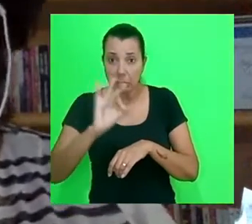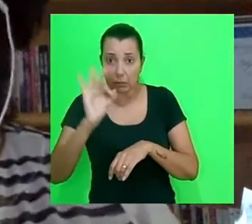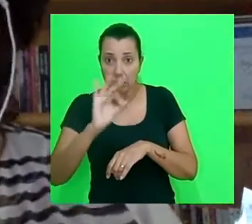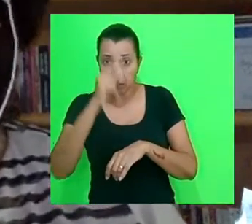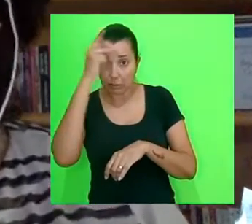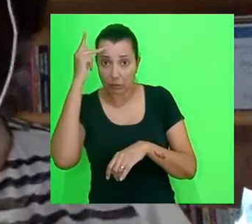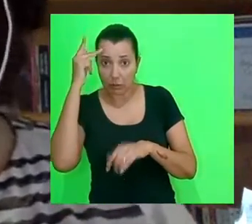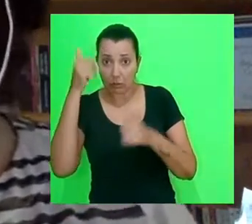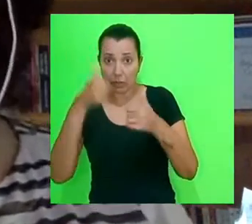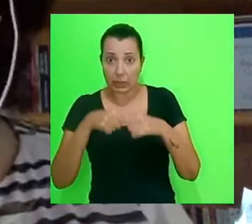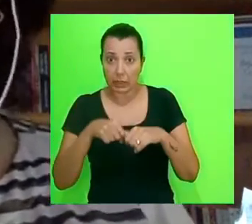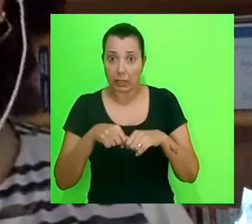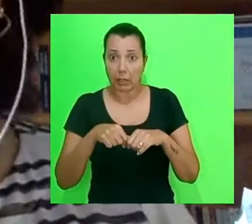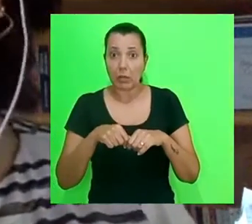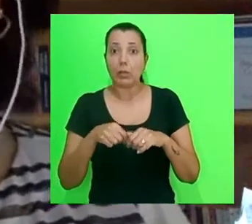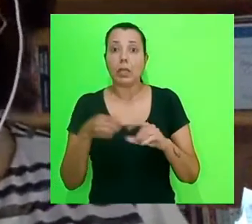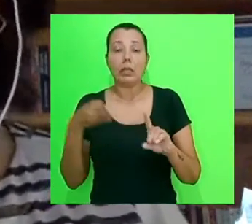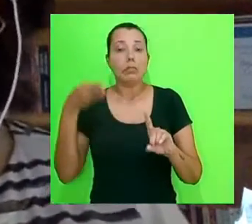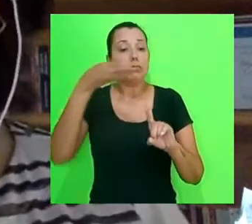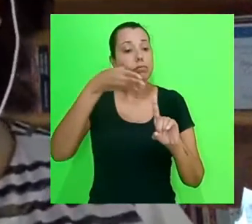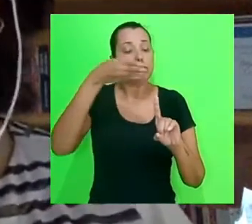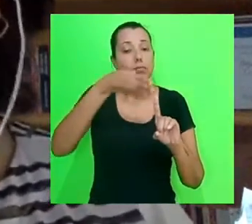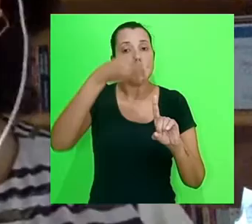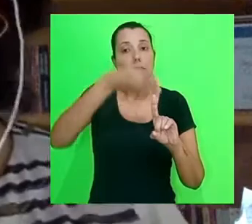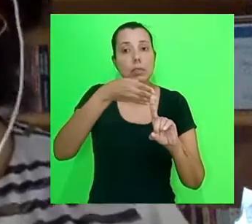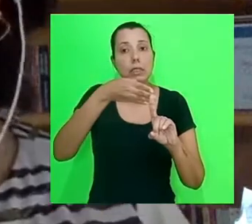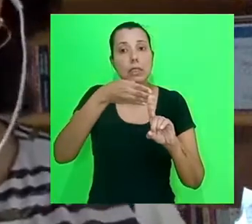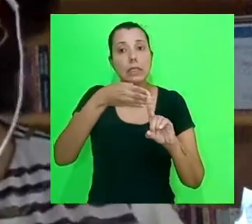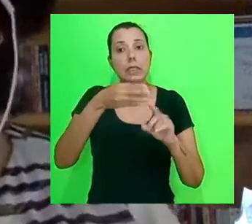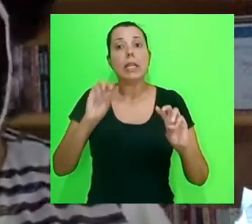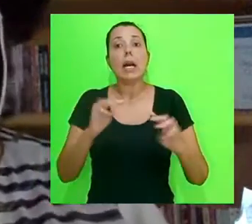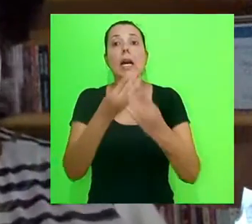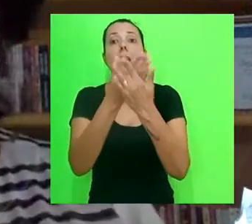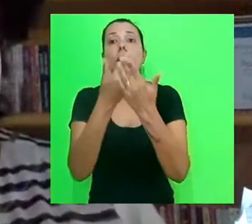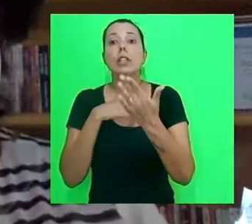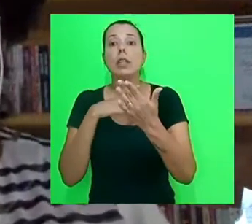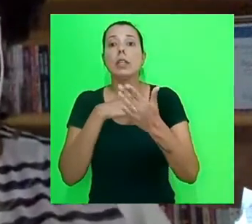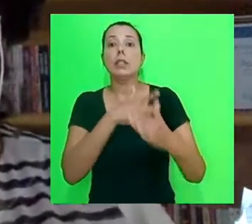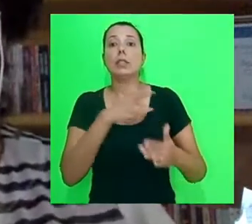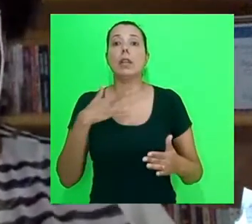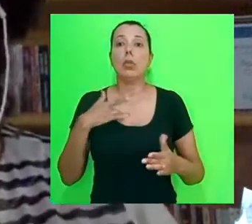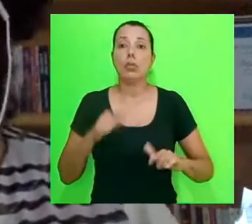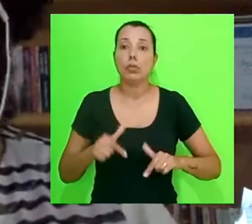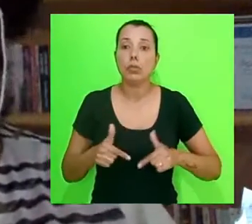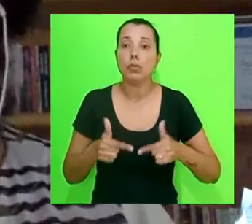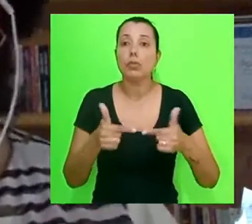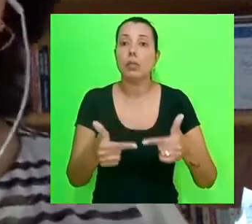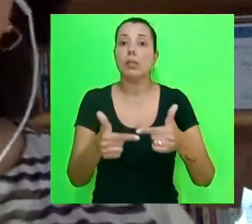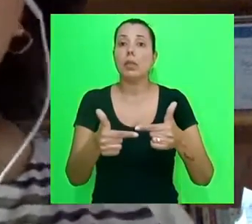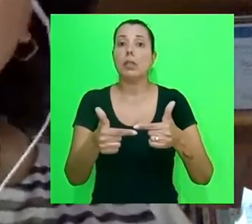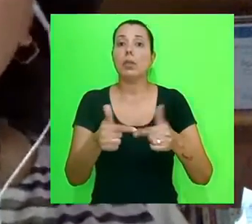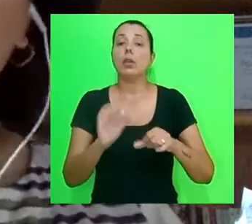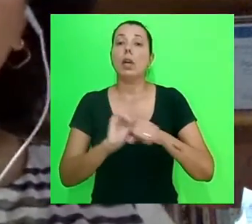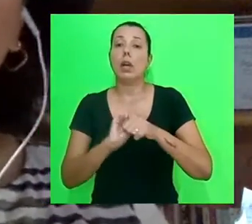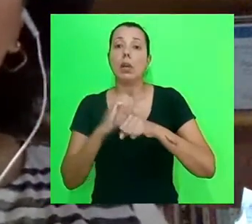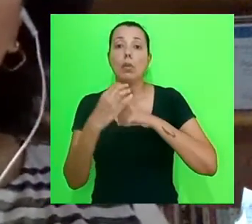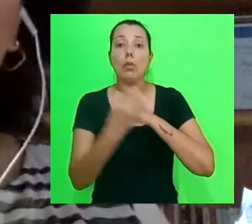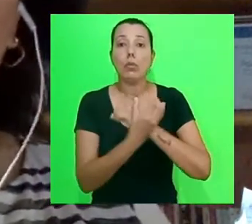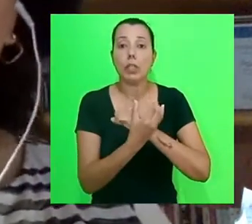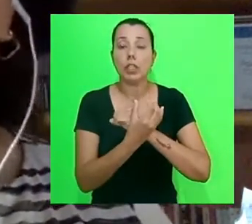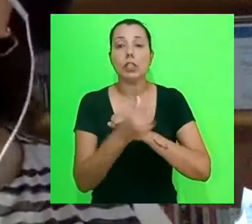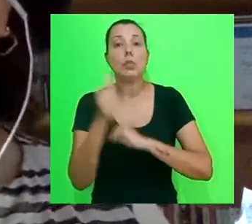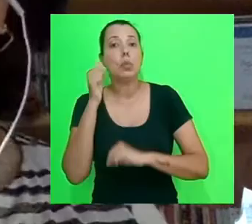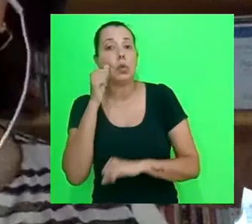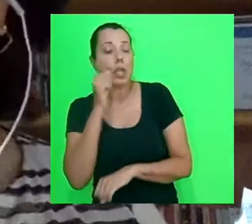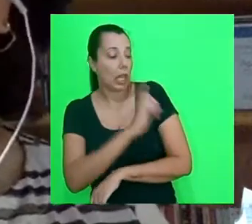saúde, essa maioria é formada por mulheres. Somos nós mulheres que estamos atuando ali, nessa linha de frente. Mas também, por